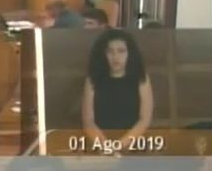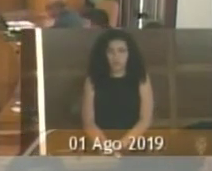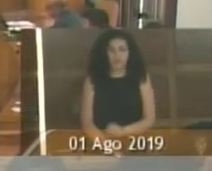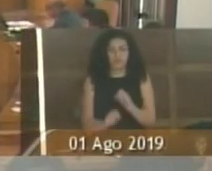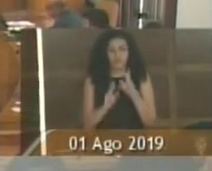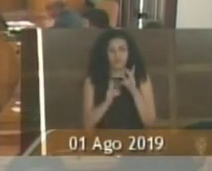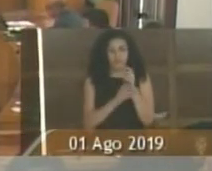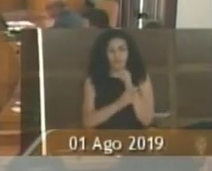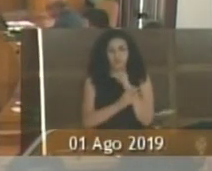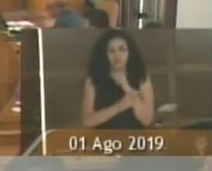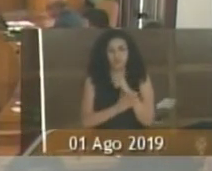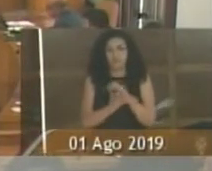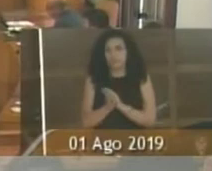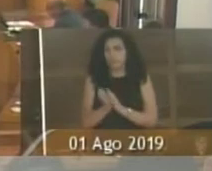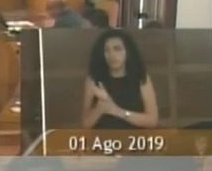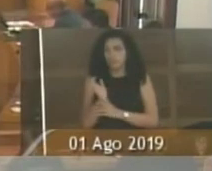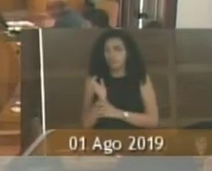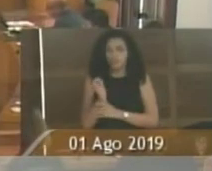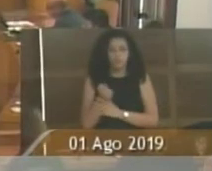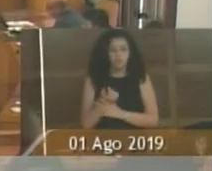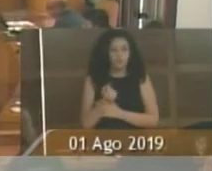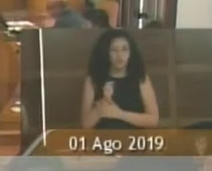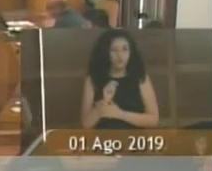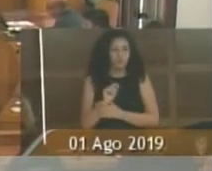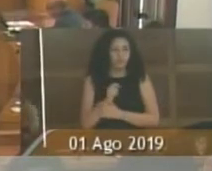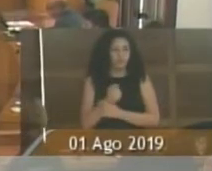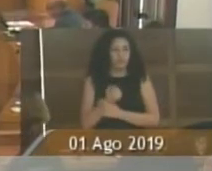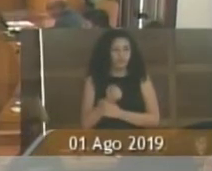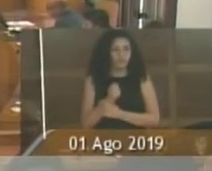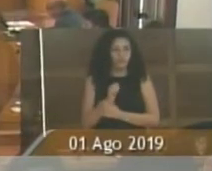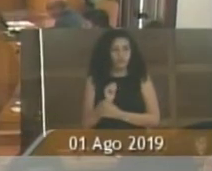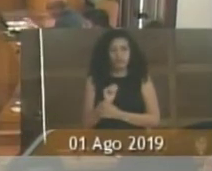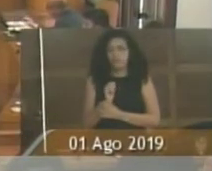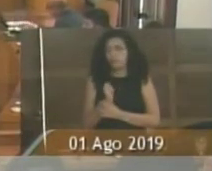Aprovado por 12 votos. Pastor Leonardo. Ô,